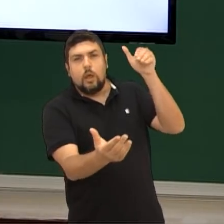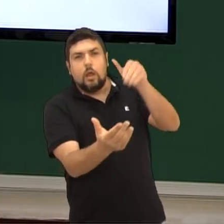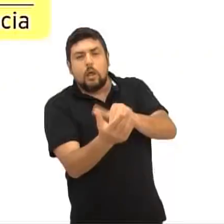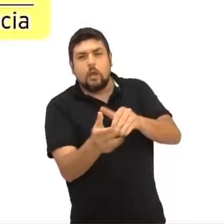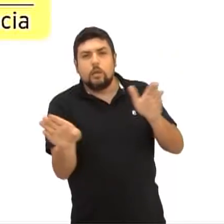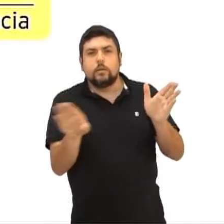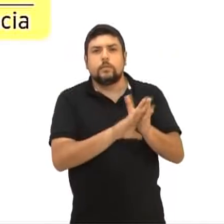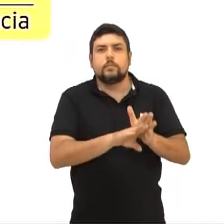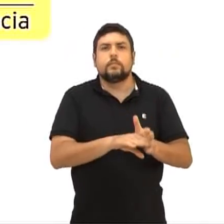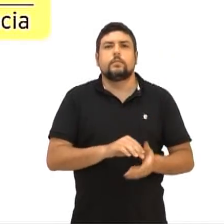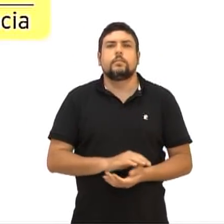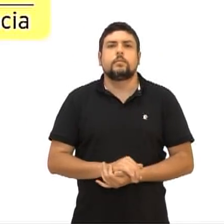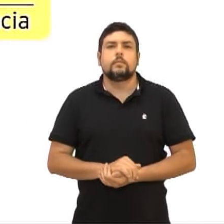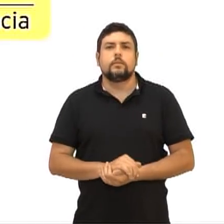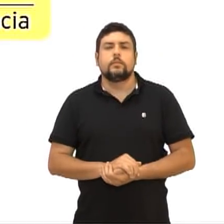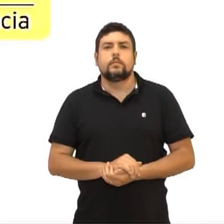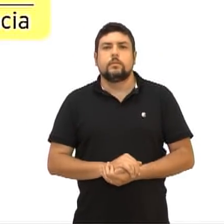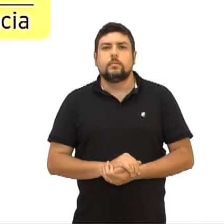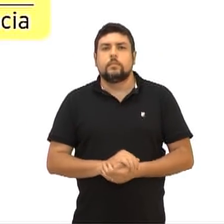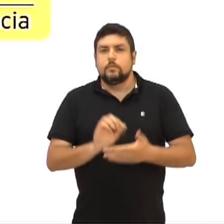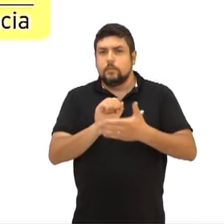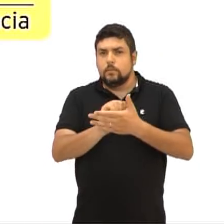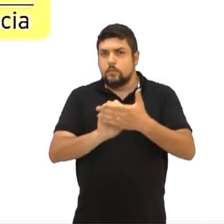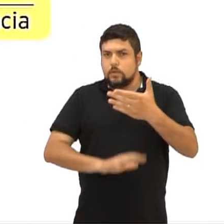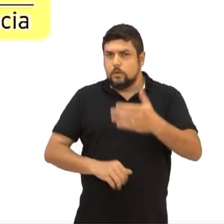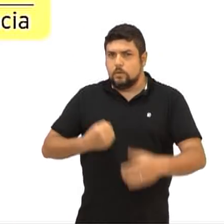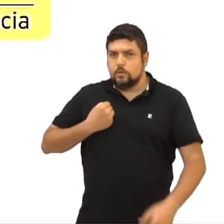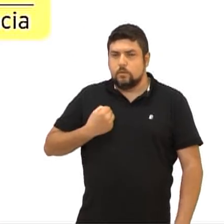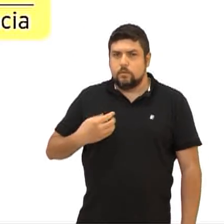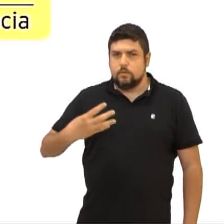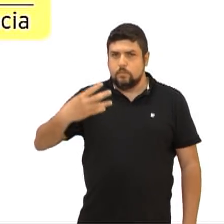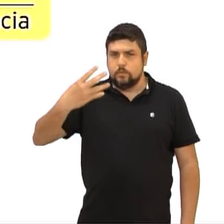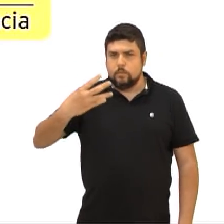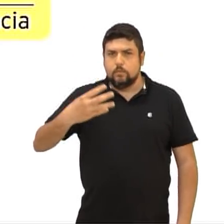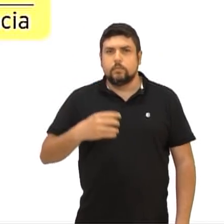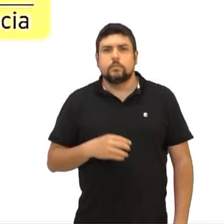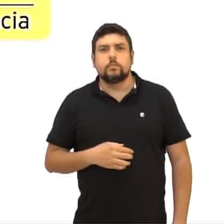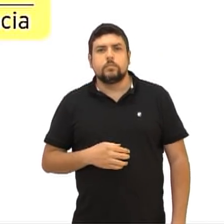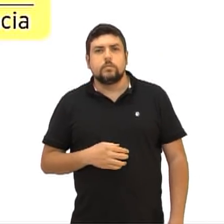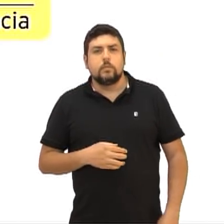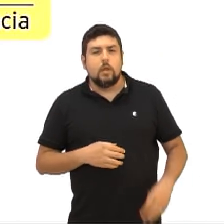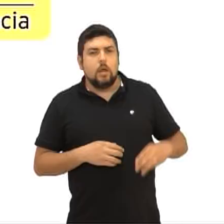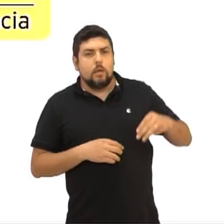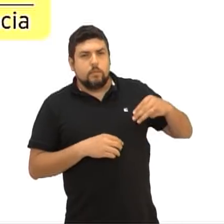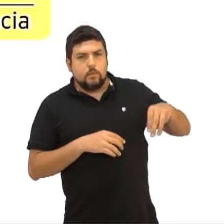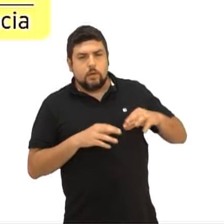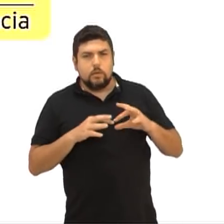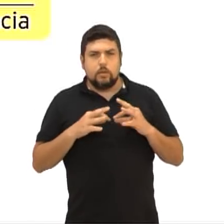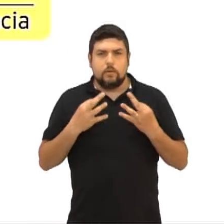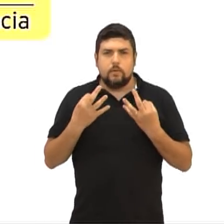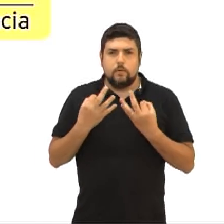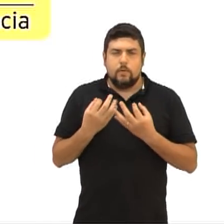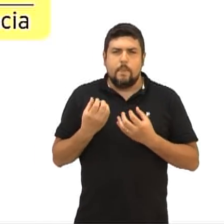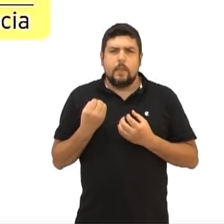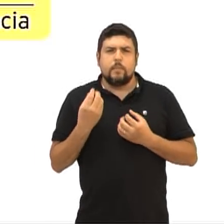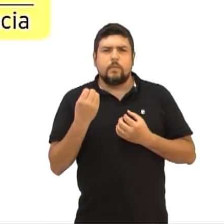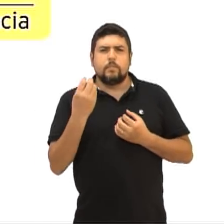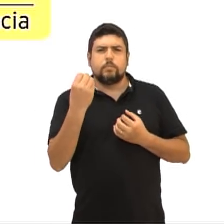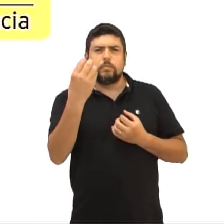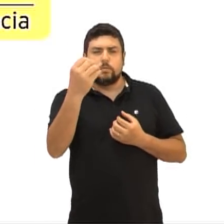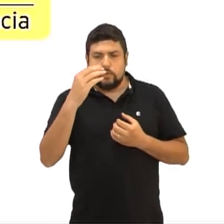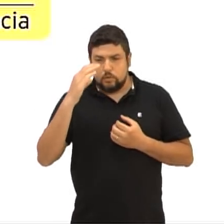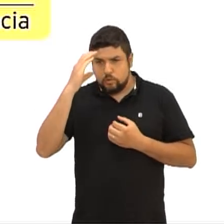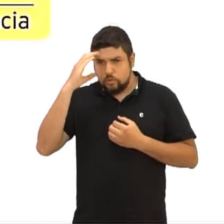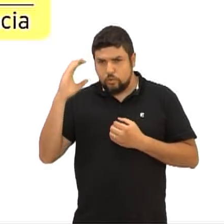Nesse exercício 4, Marcos e sua família viajaram de carro, de Curitiba até o Rio de